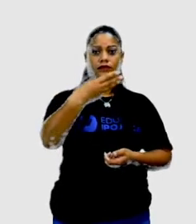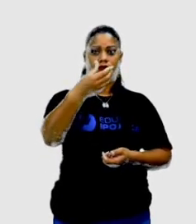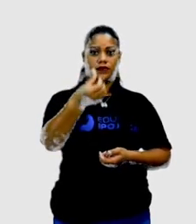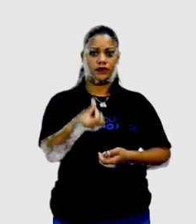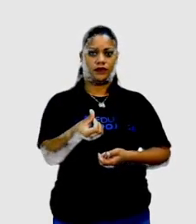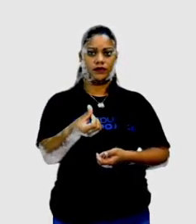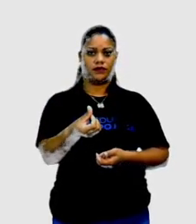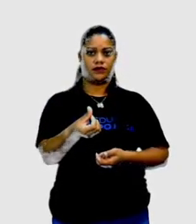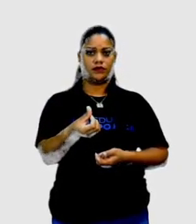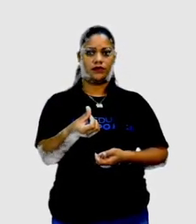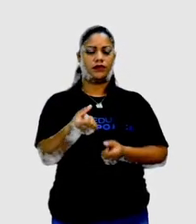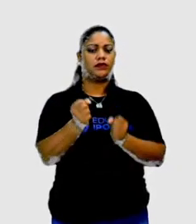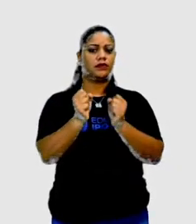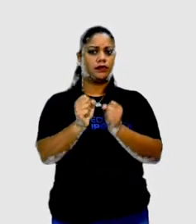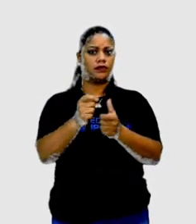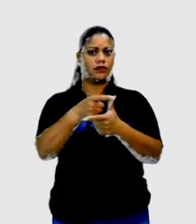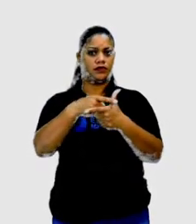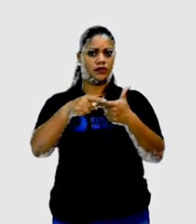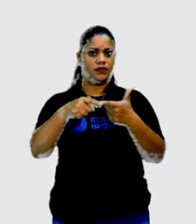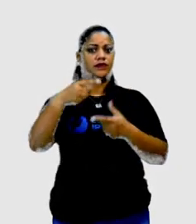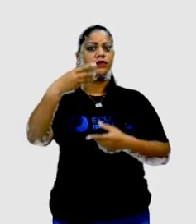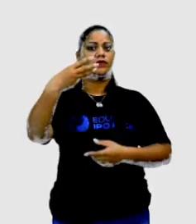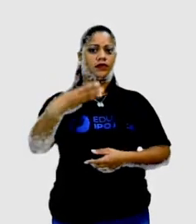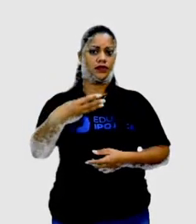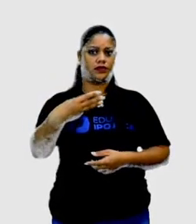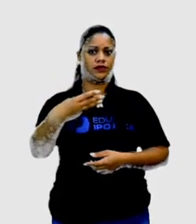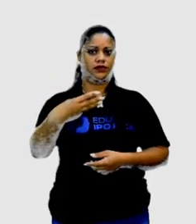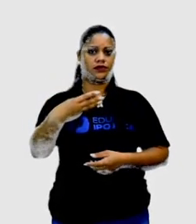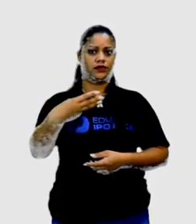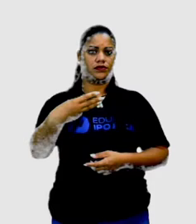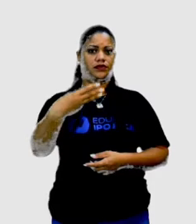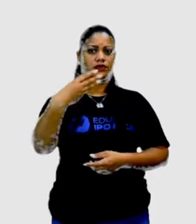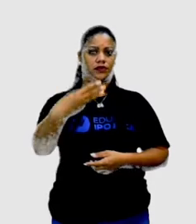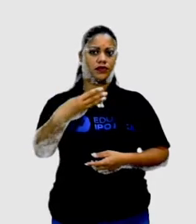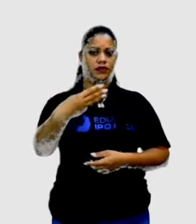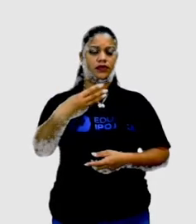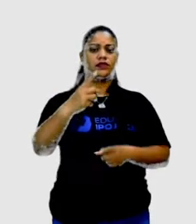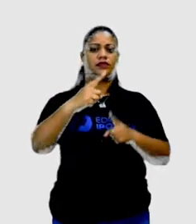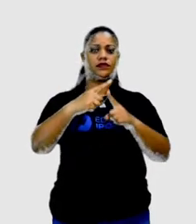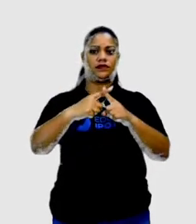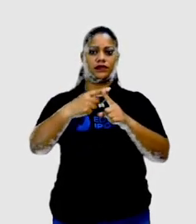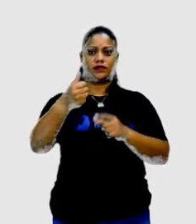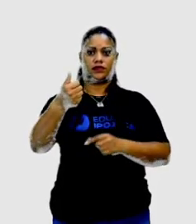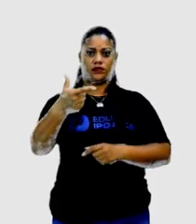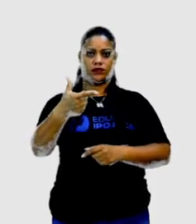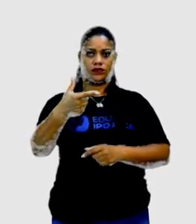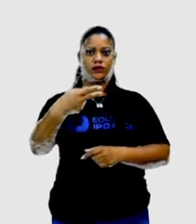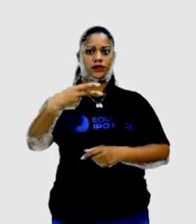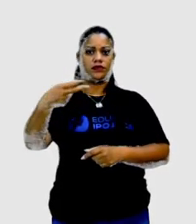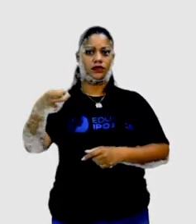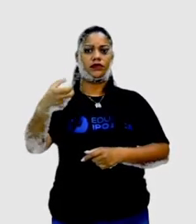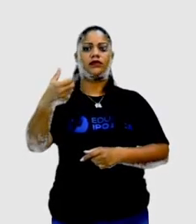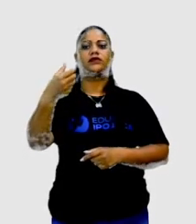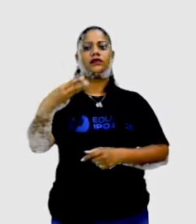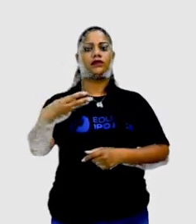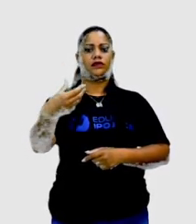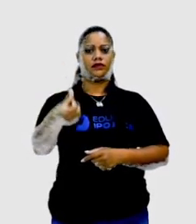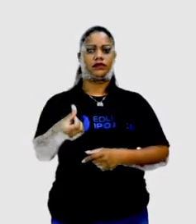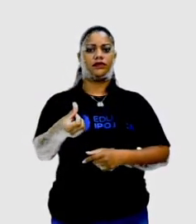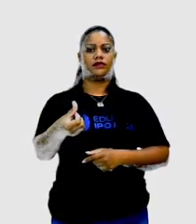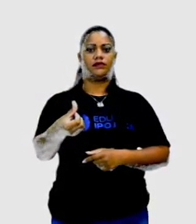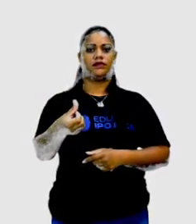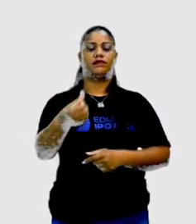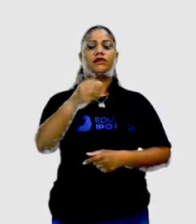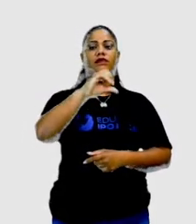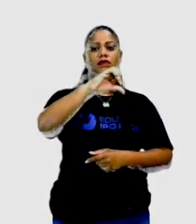36, ele pode ser dividido por 3. 3 vezes 12 vai dar 36.